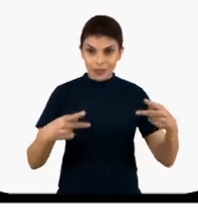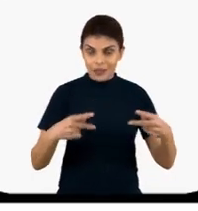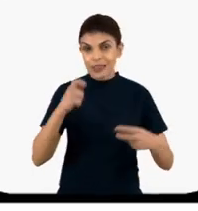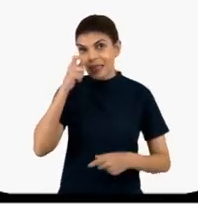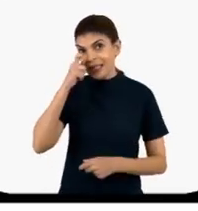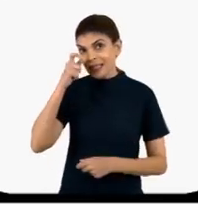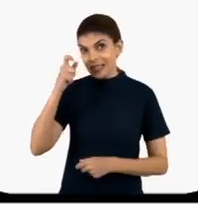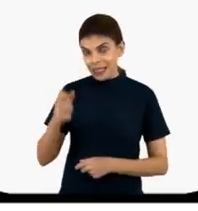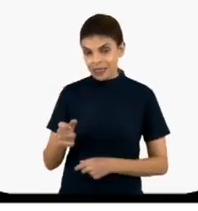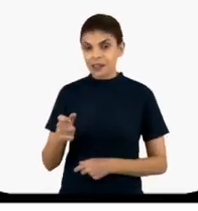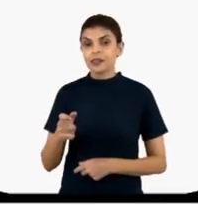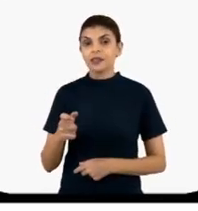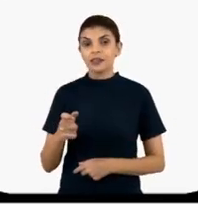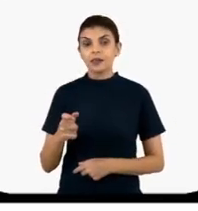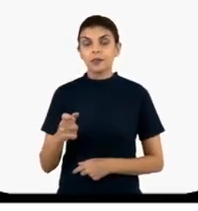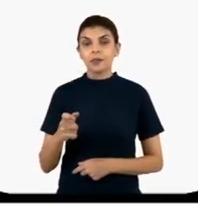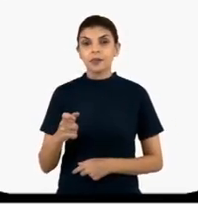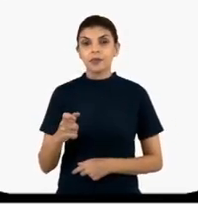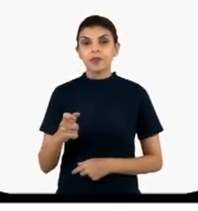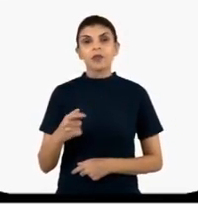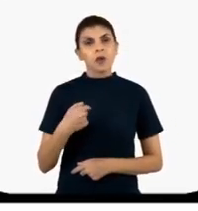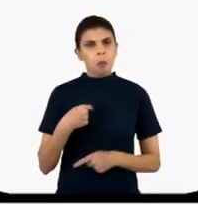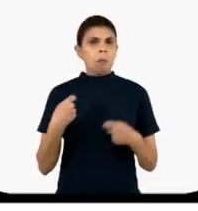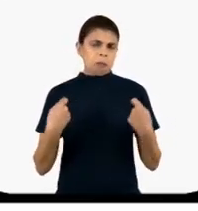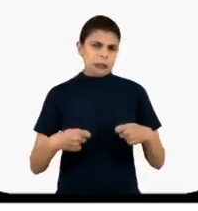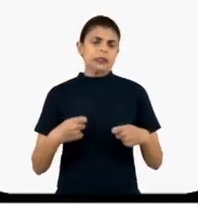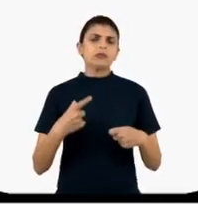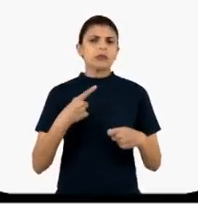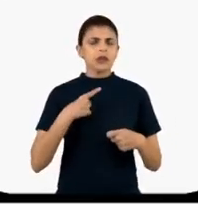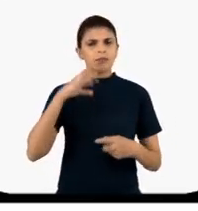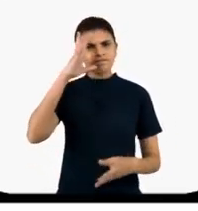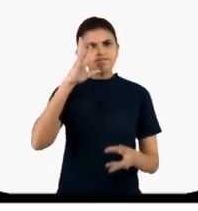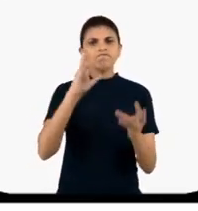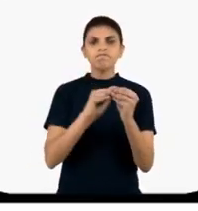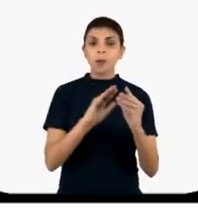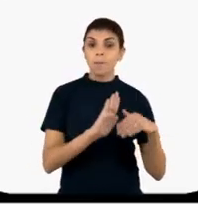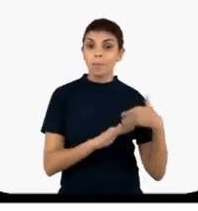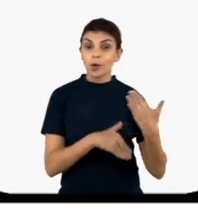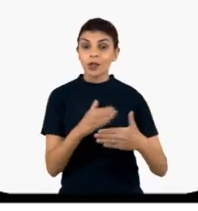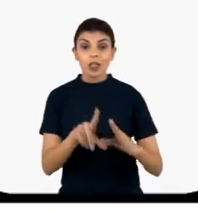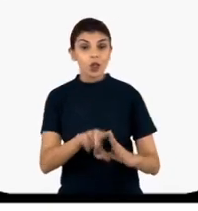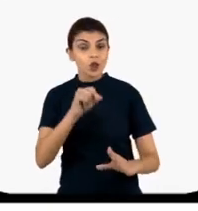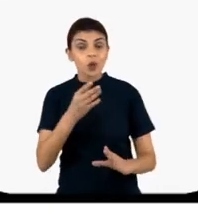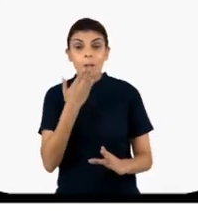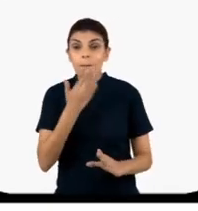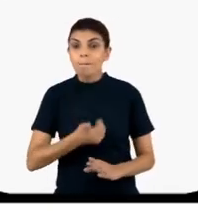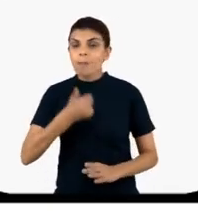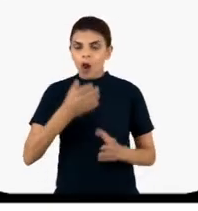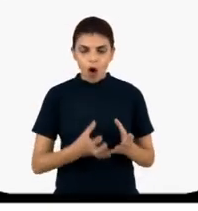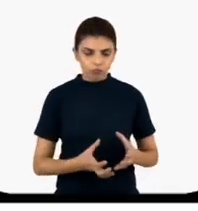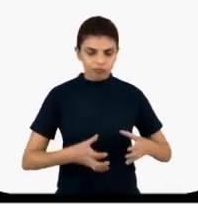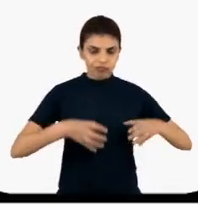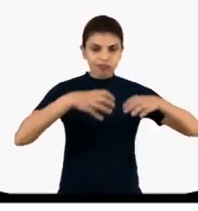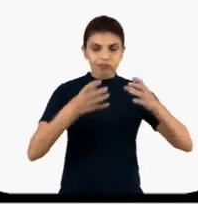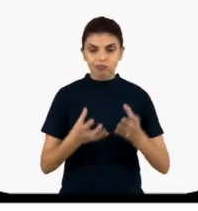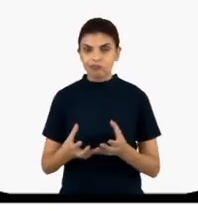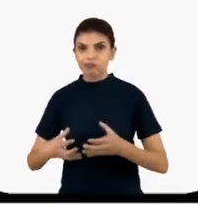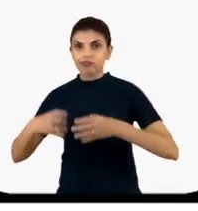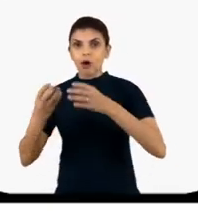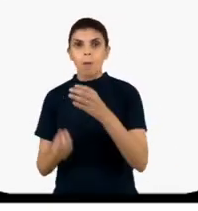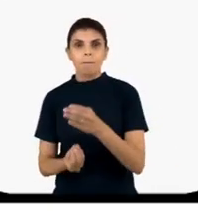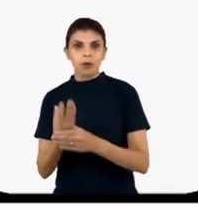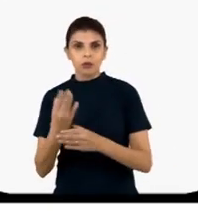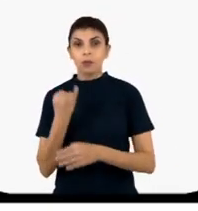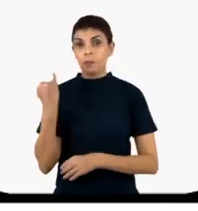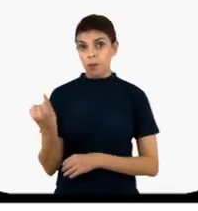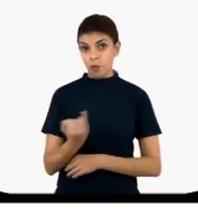de proteínas de interesse. Então, eu preciso ter muito bem caracterizado o meu processo para escolher a melhor plataforma de produção, tá?